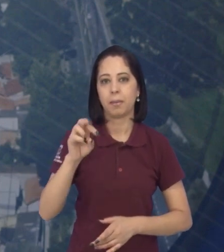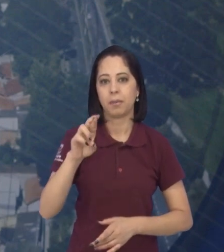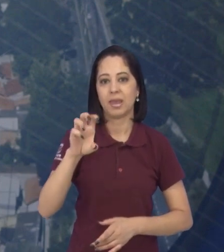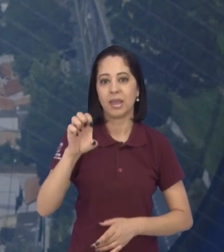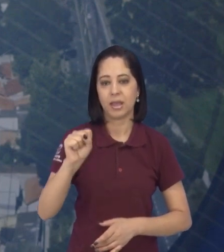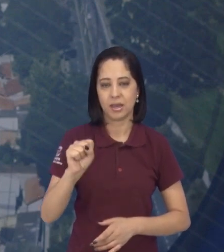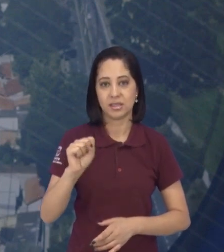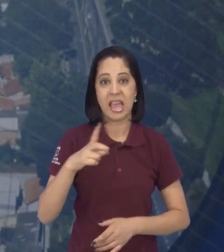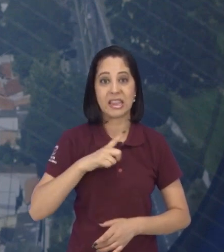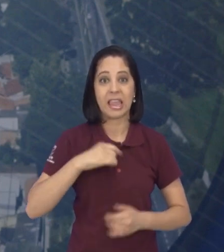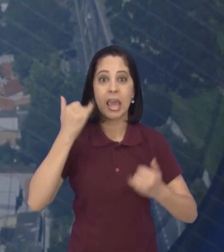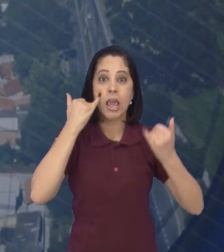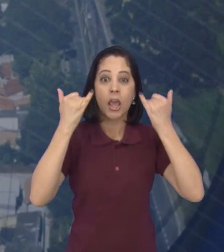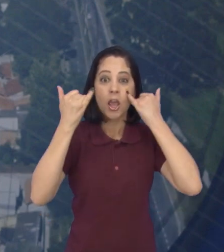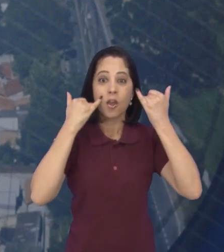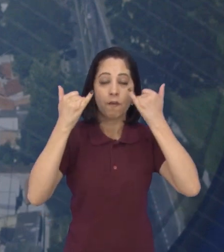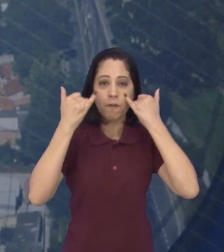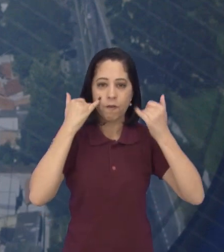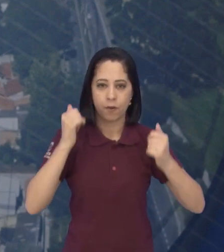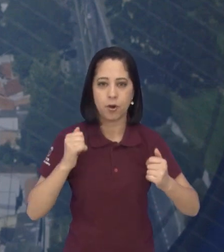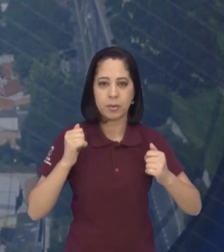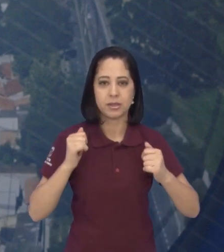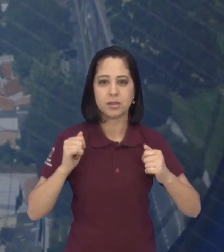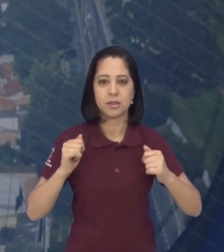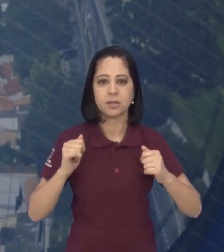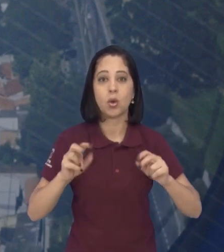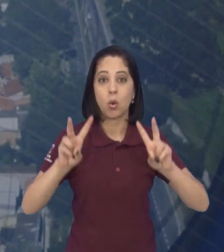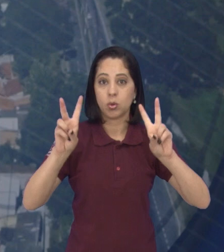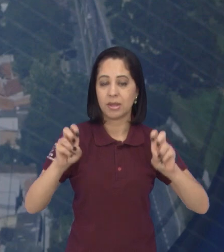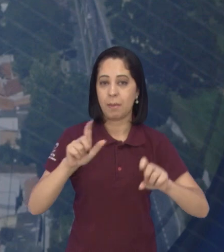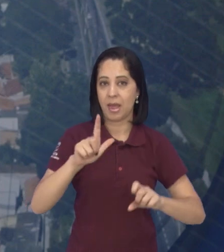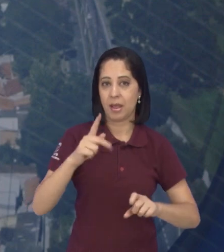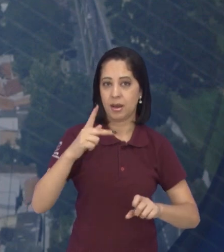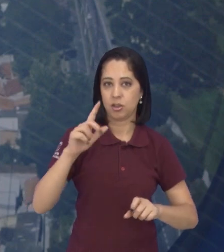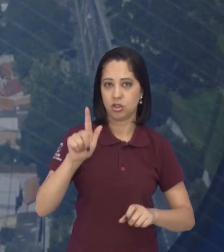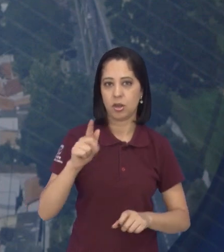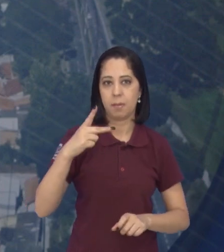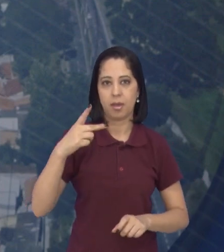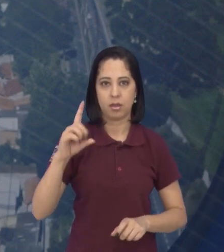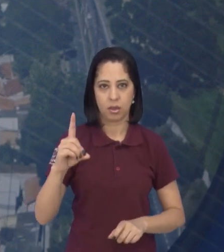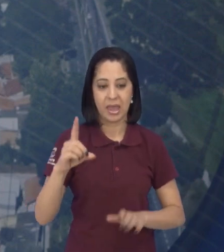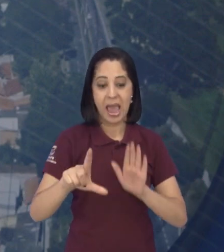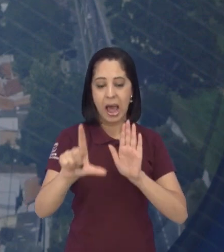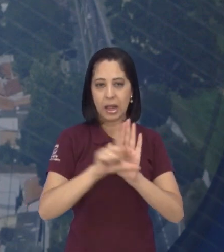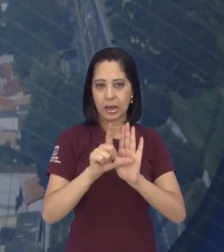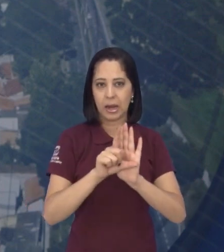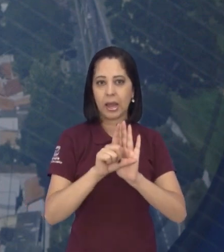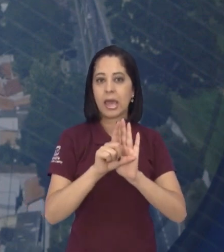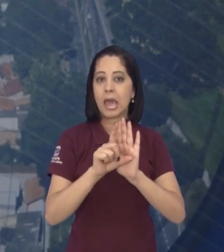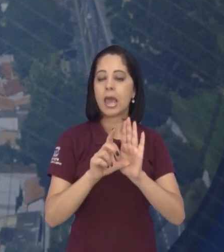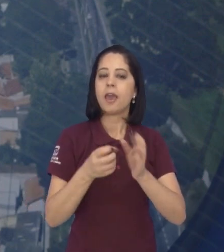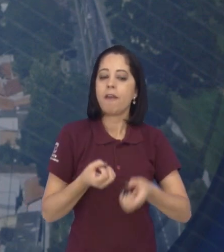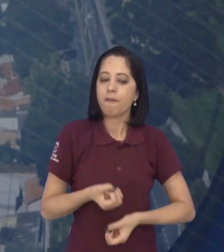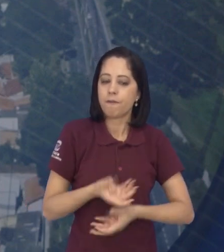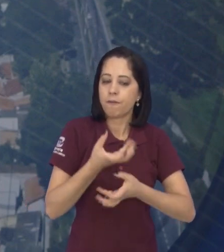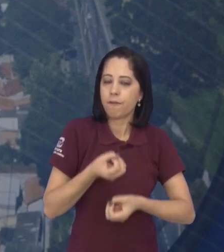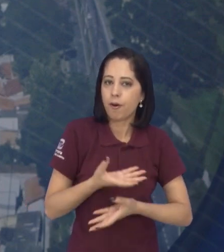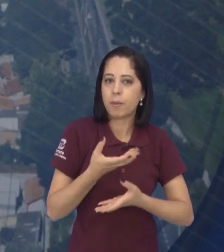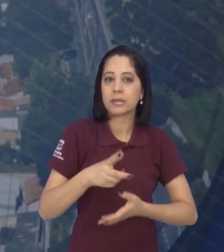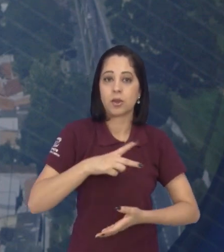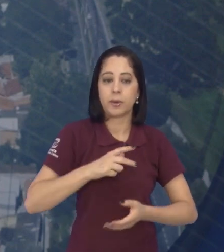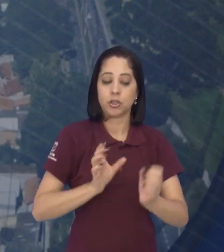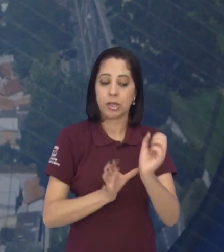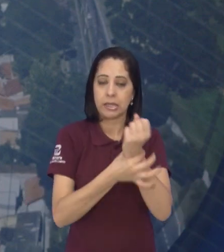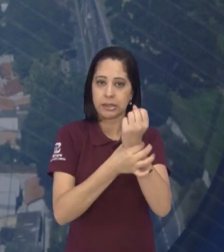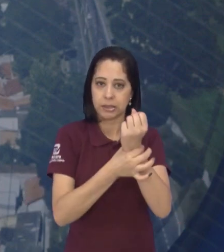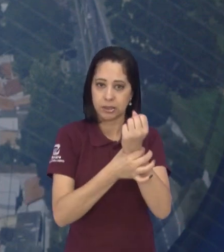tem informações que a gente falou sobre a LGPD, né, a Lei de Proteção de Dados, e